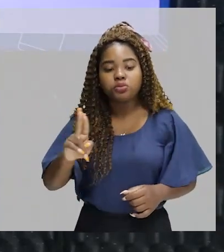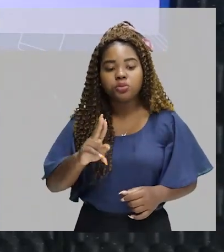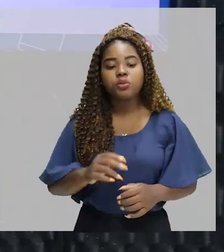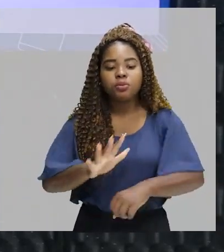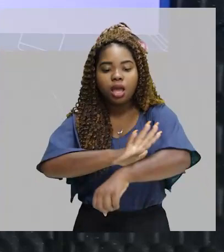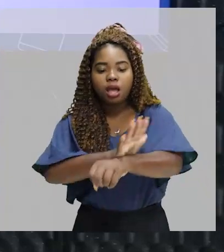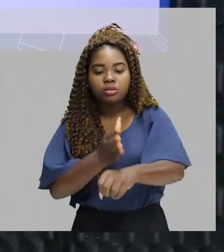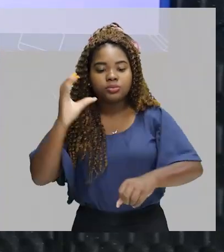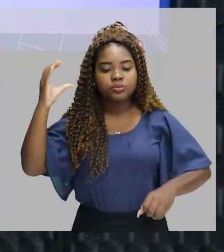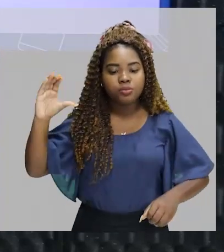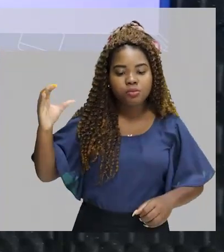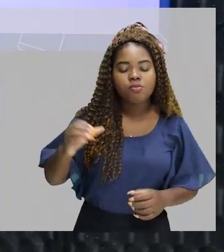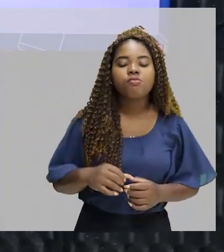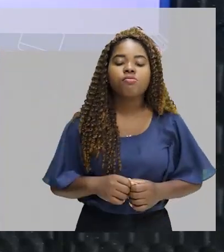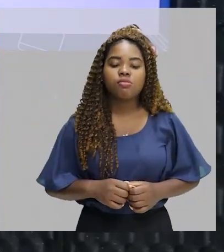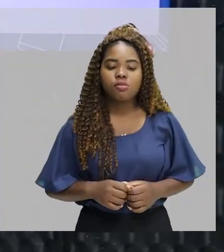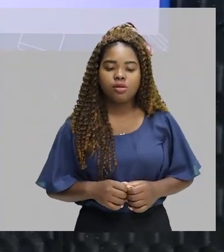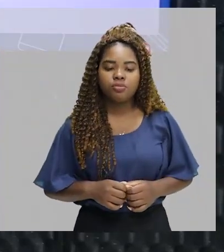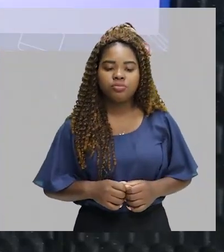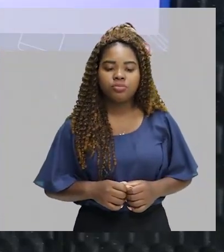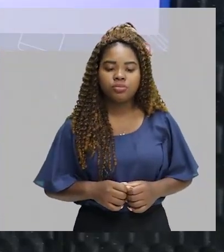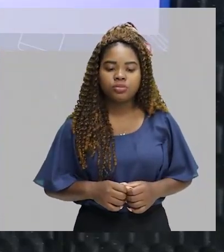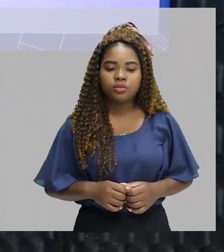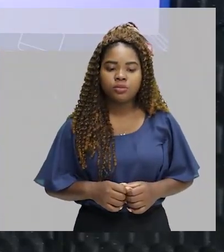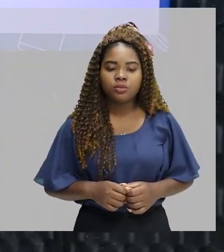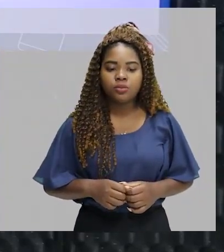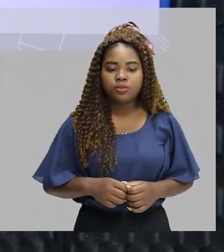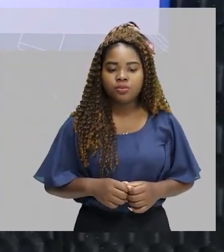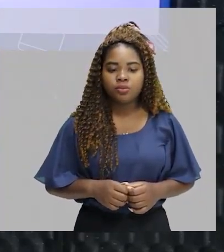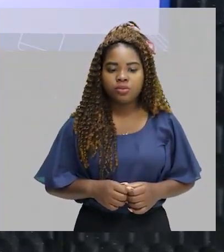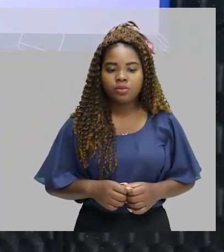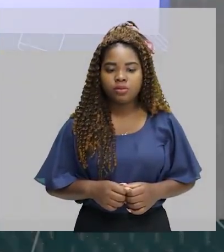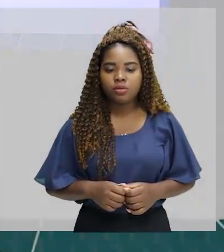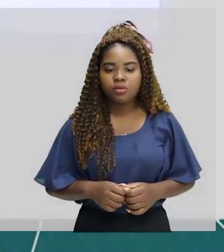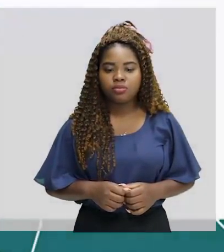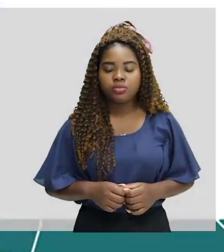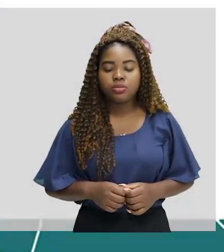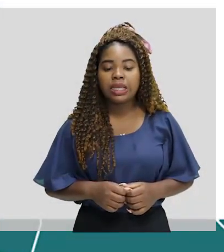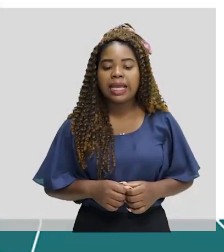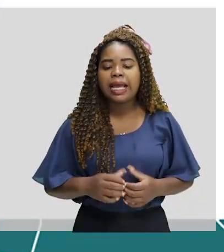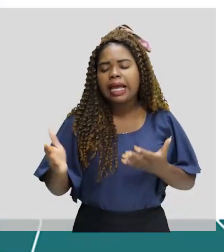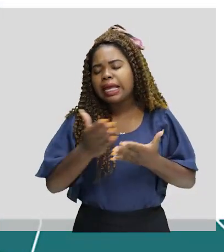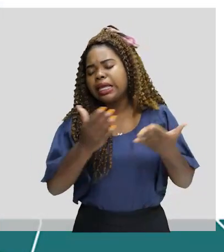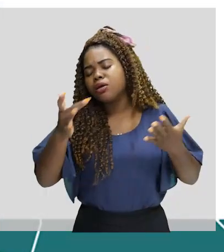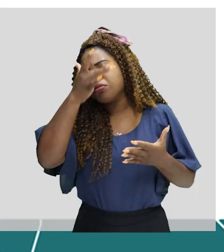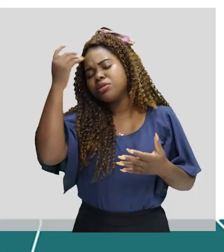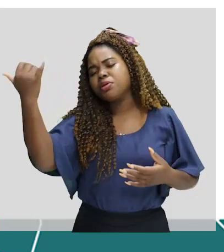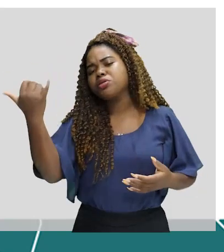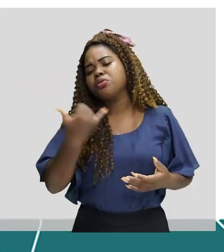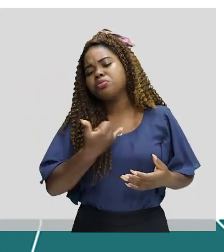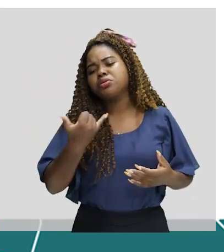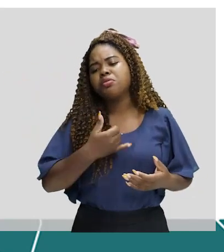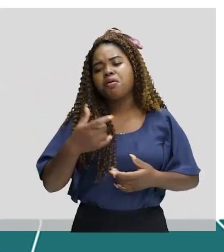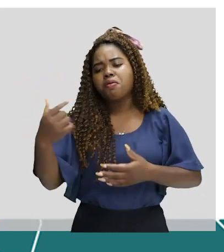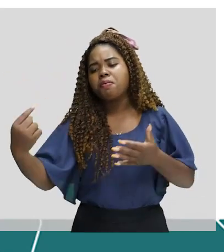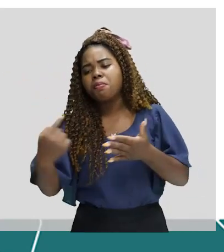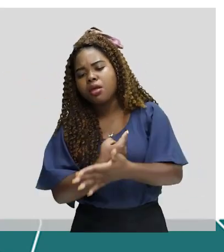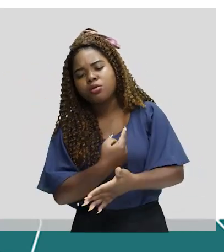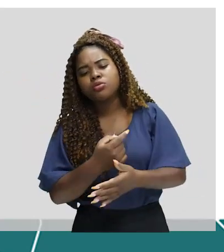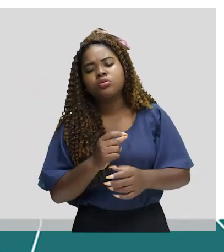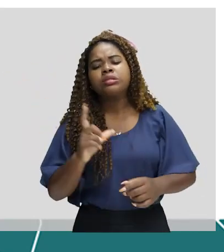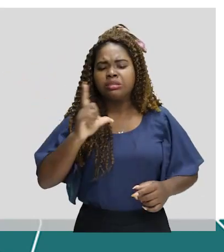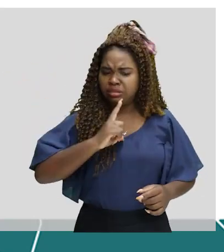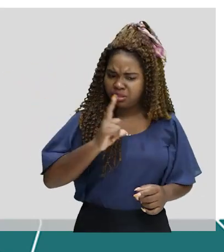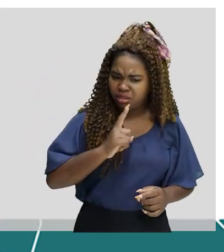Beleza? Racismo institucional, racismo cultural. E aí algumas pessoas perguntam assim, existe